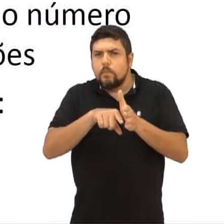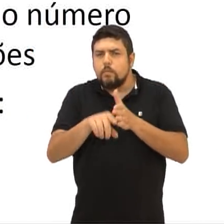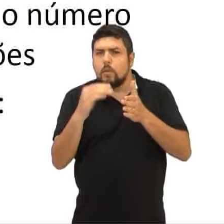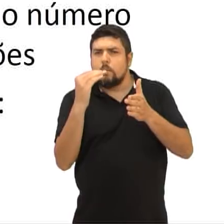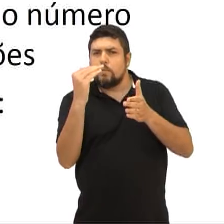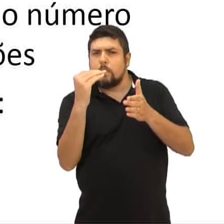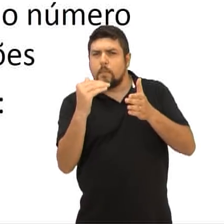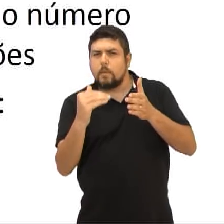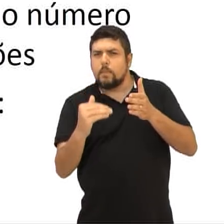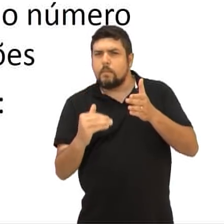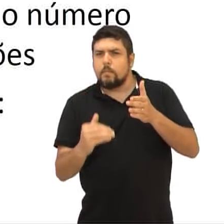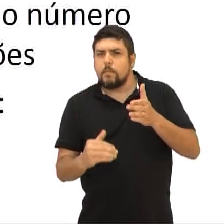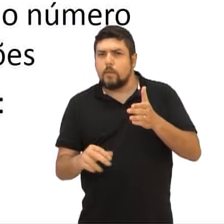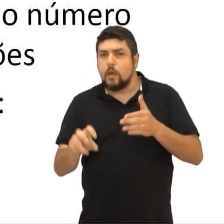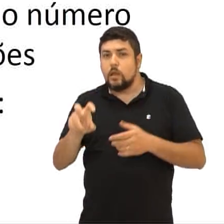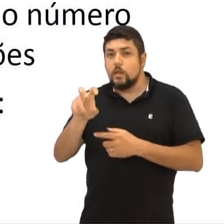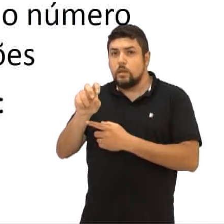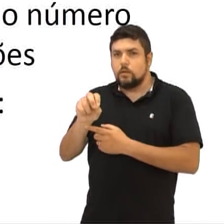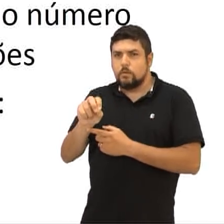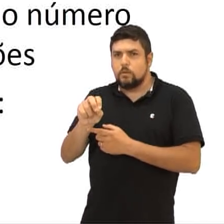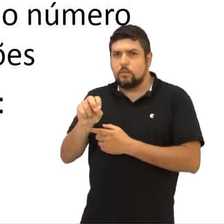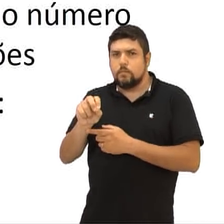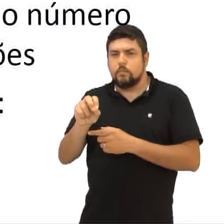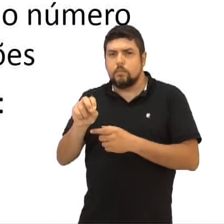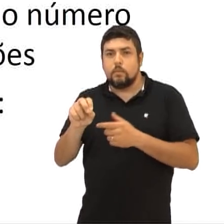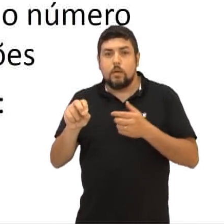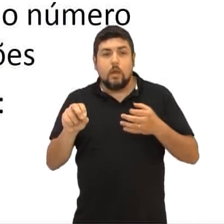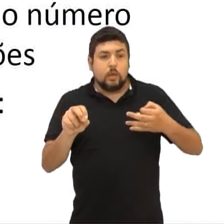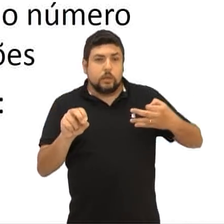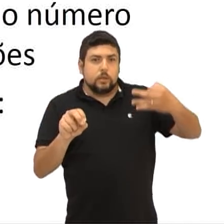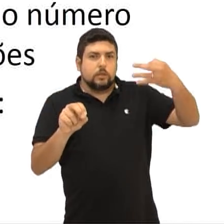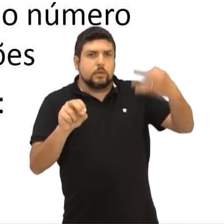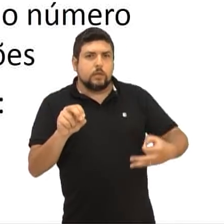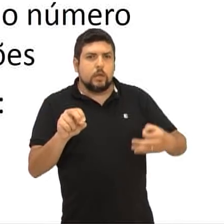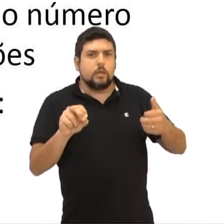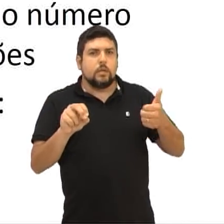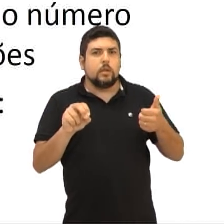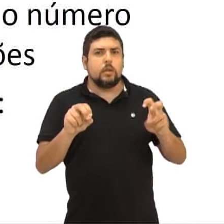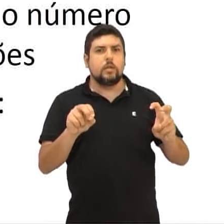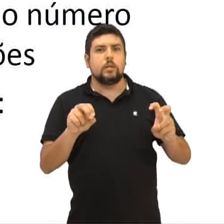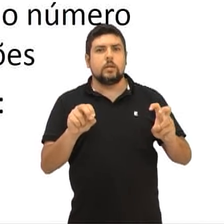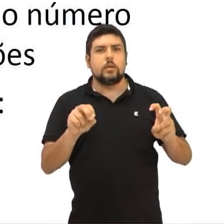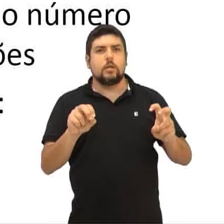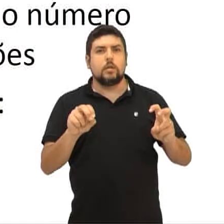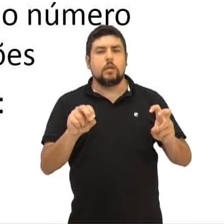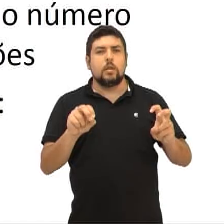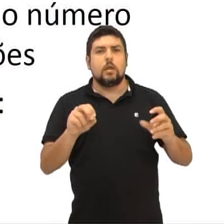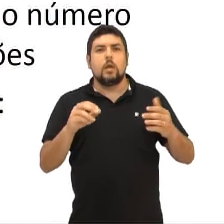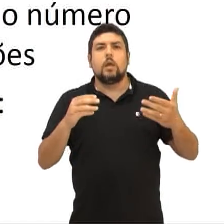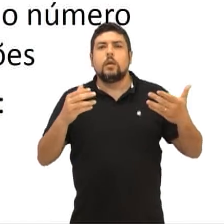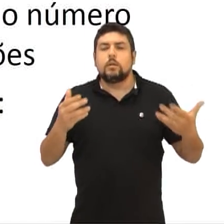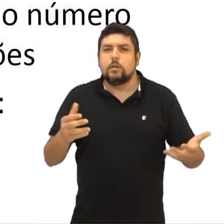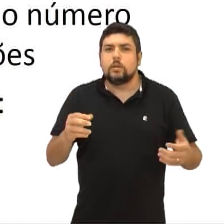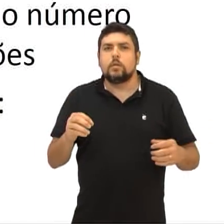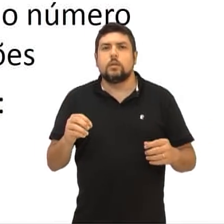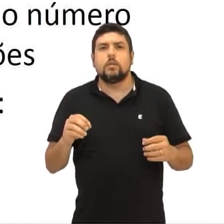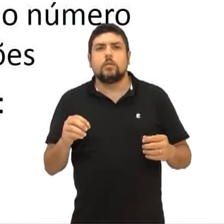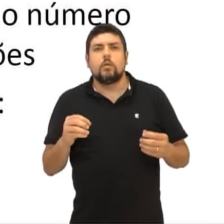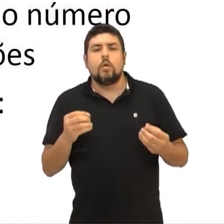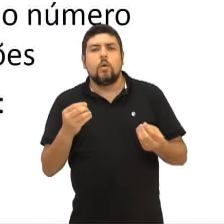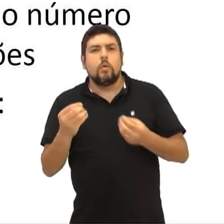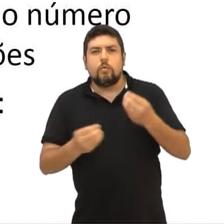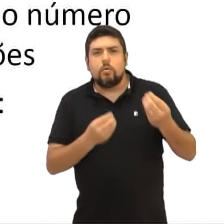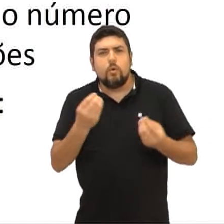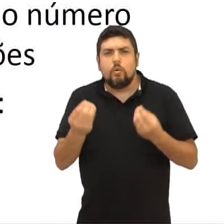Marcos acertou 15 questões. Das 15 questões, qual é a razão entre o número de questões